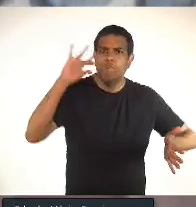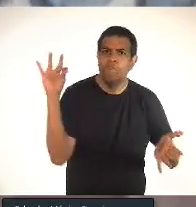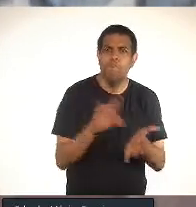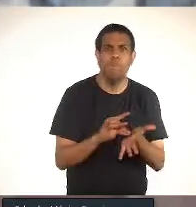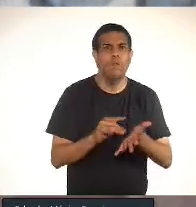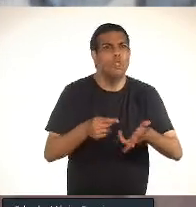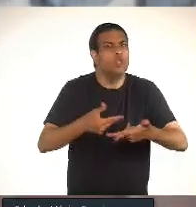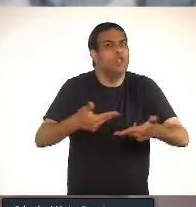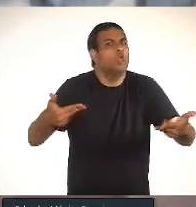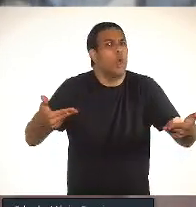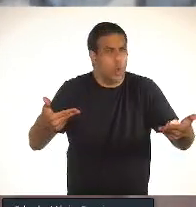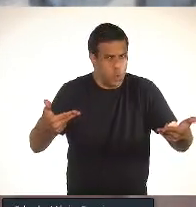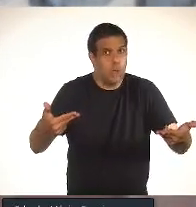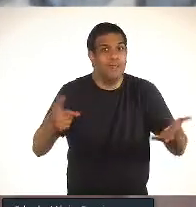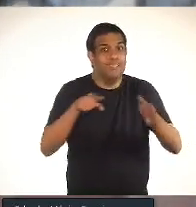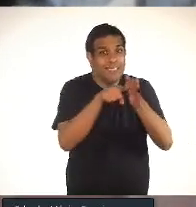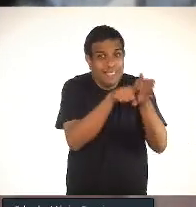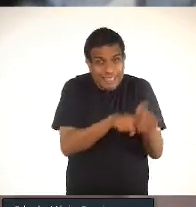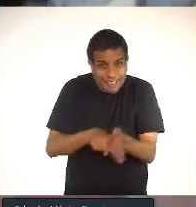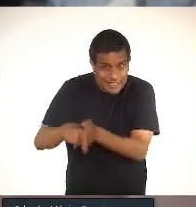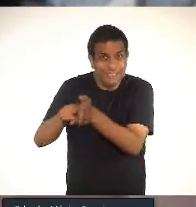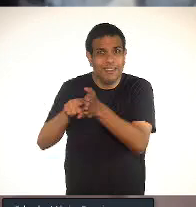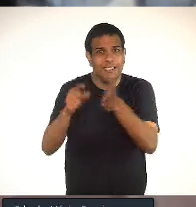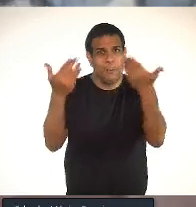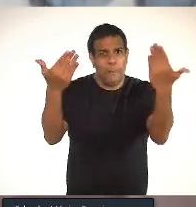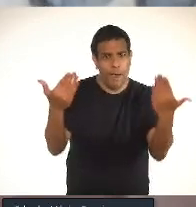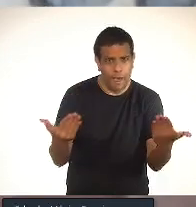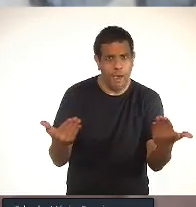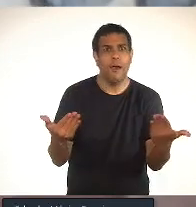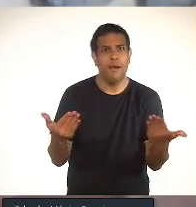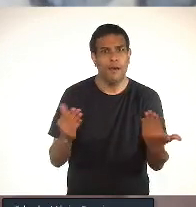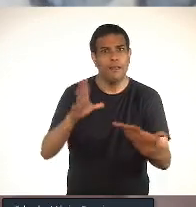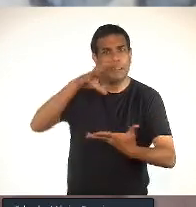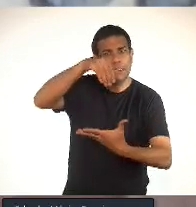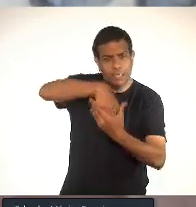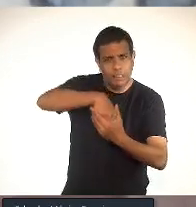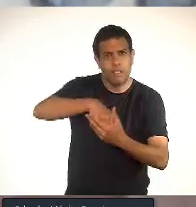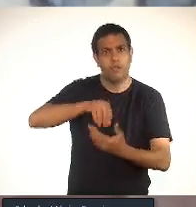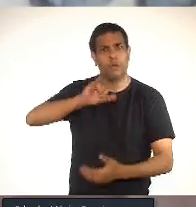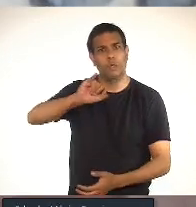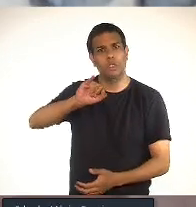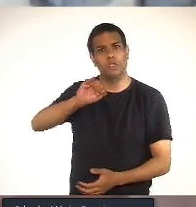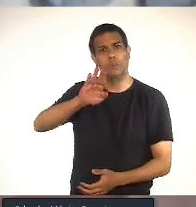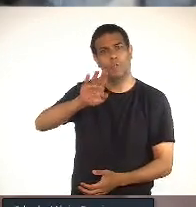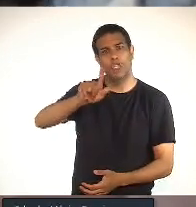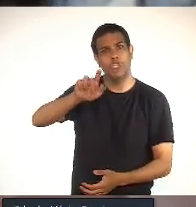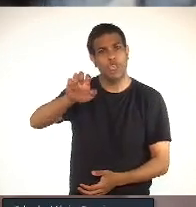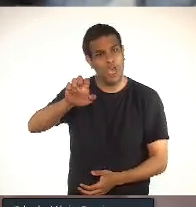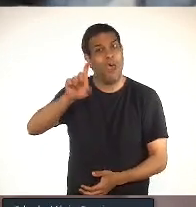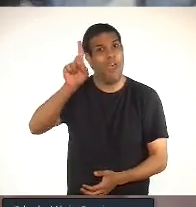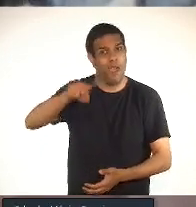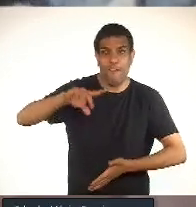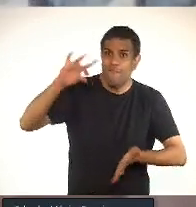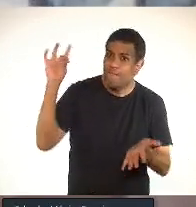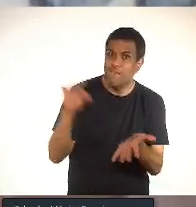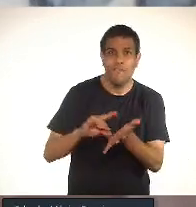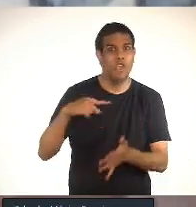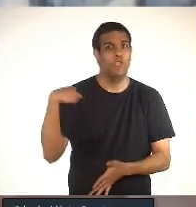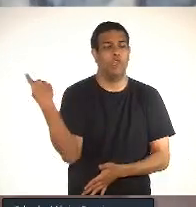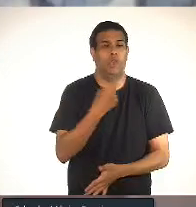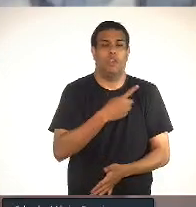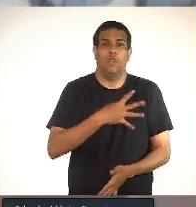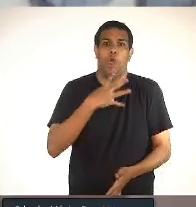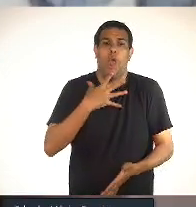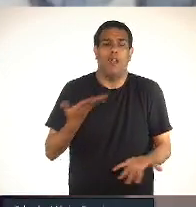concretos, análises concretas do Instituto Brasileiro de Geografia e Estatística. É uma realidade que a gente não pode